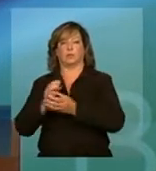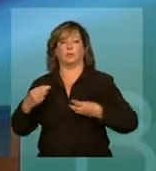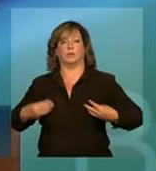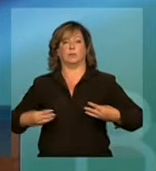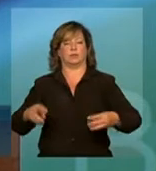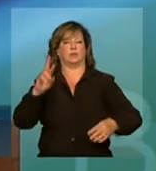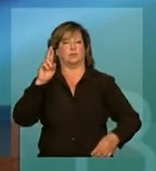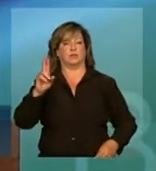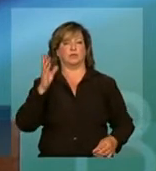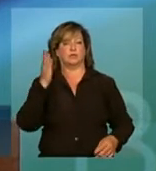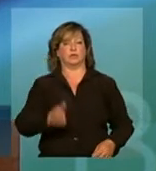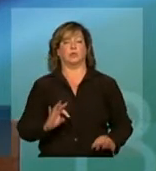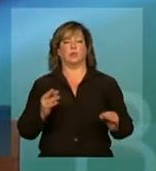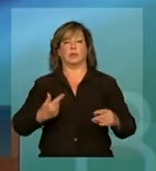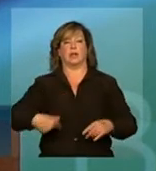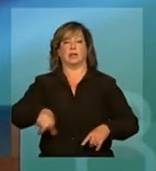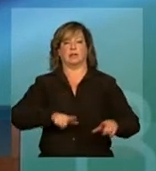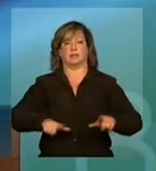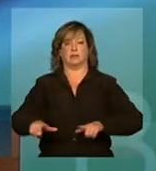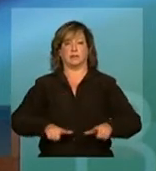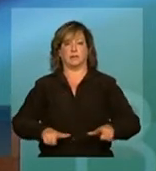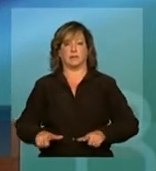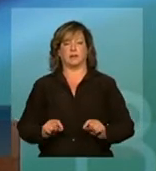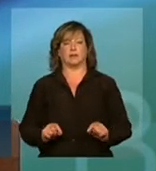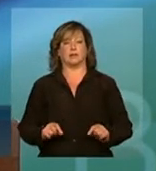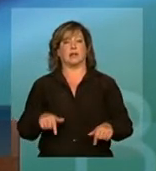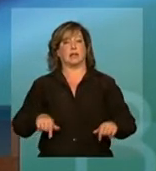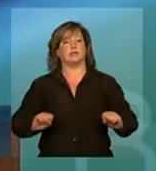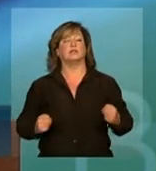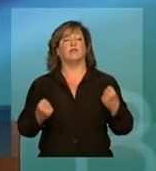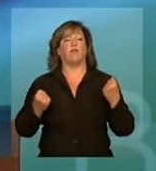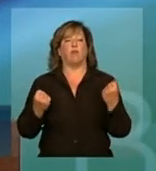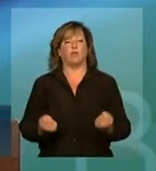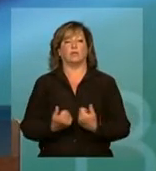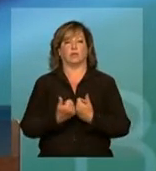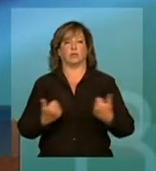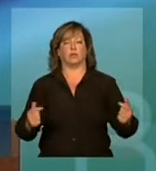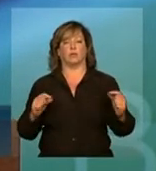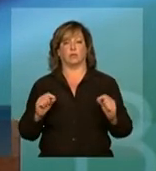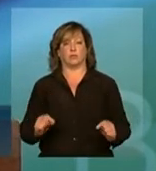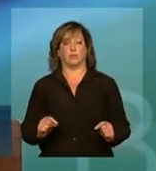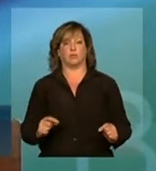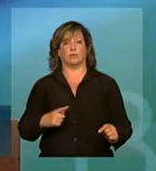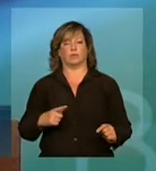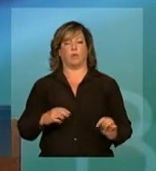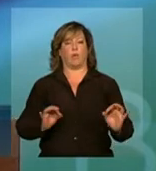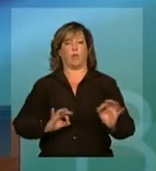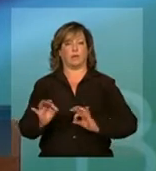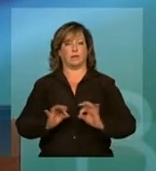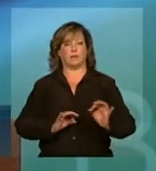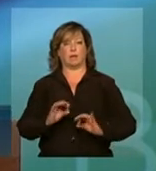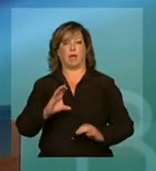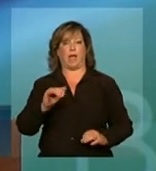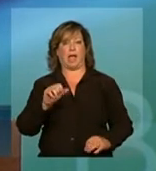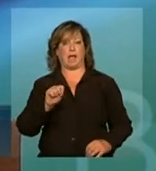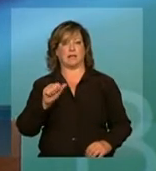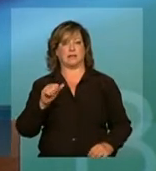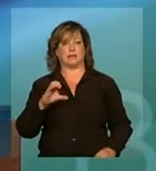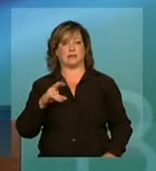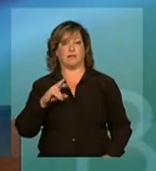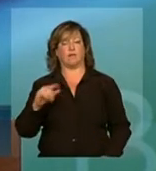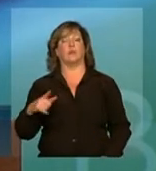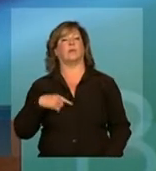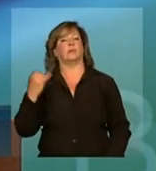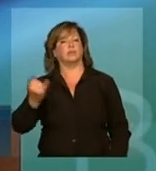diretos por todas estas iniciativas. Esse esforço colaborativo, em que função da coordenação cabe à Casa Civil, é